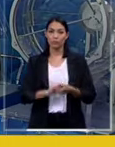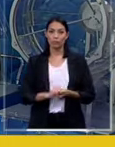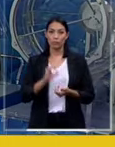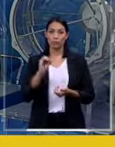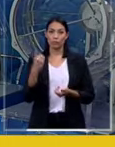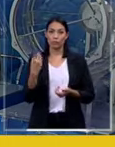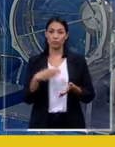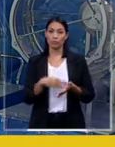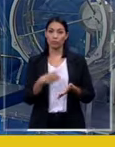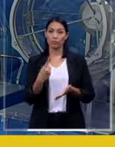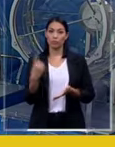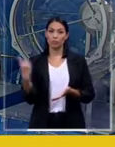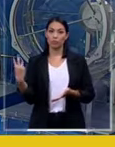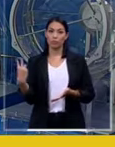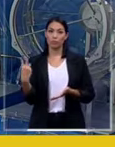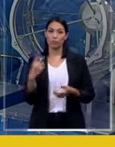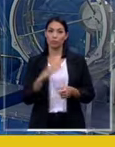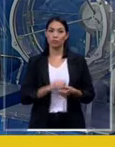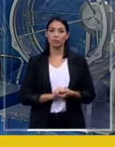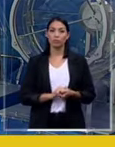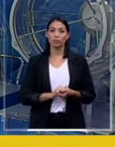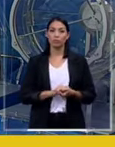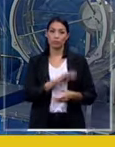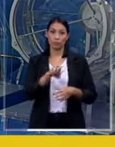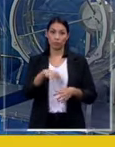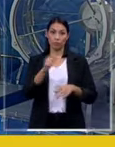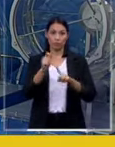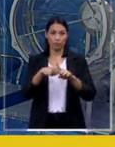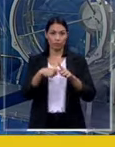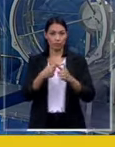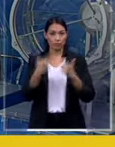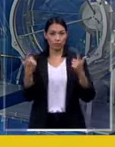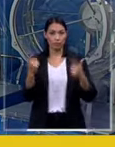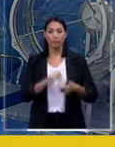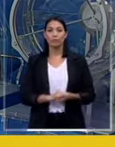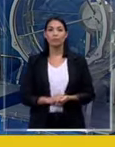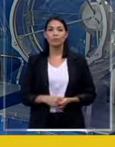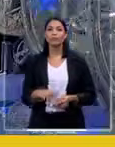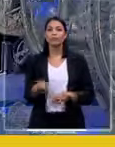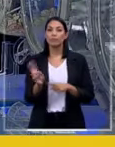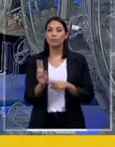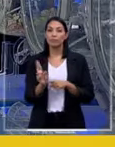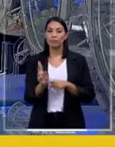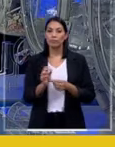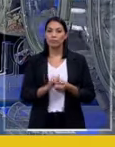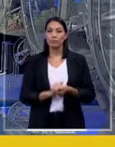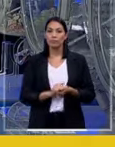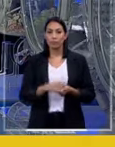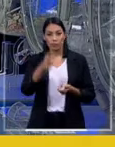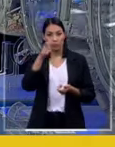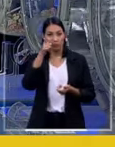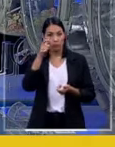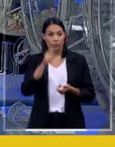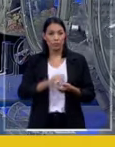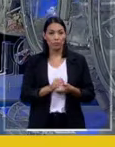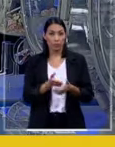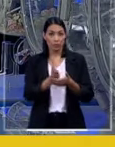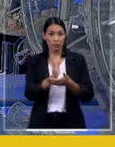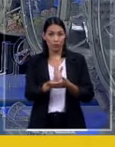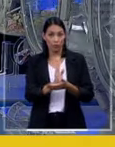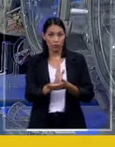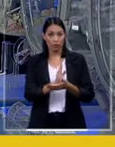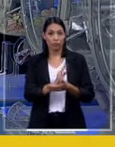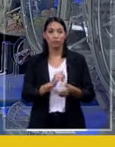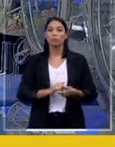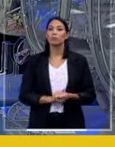de 01 a 12 para o sorteio do mês da sorte. Nossos auditores estão aqui para conferir e validar todos os procedimentos. Senhor Sérgio da